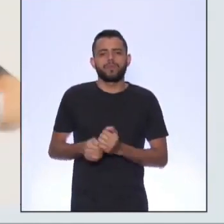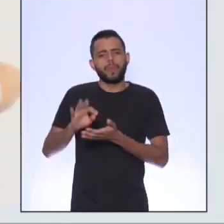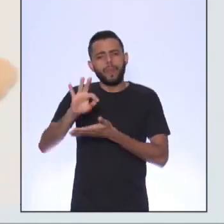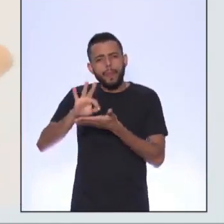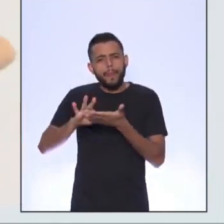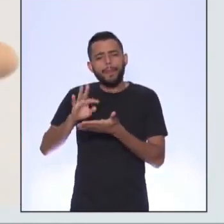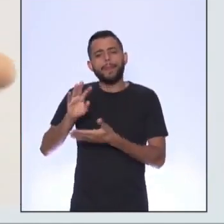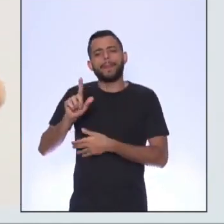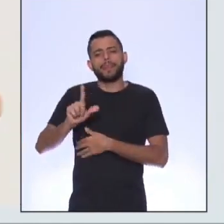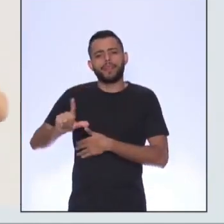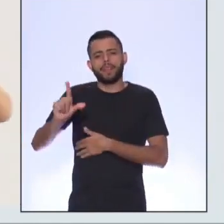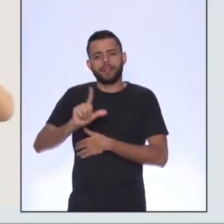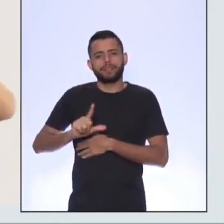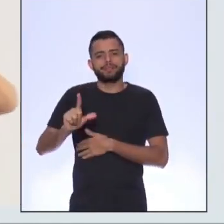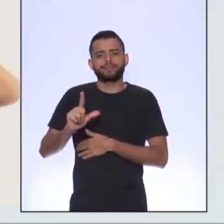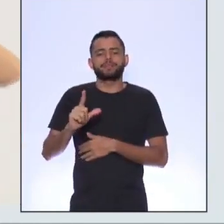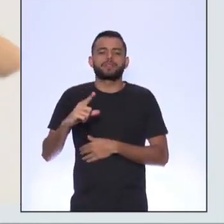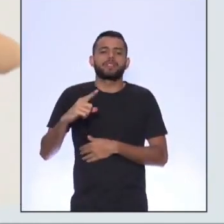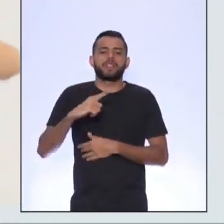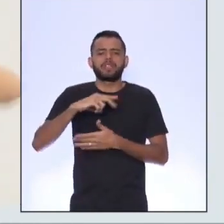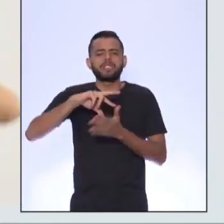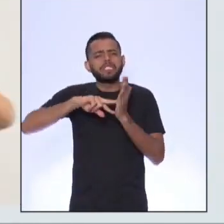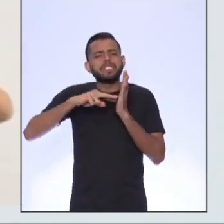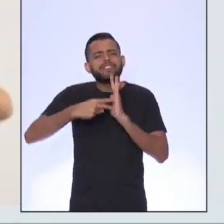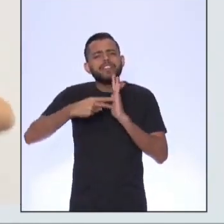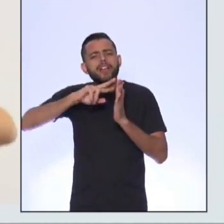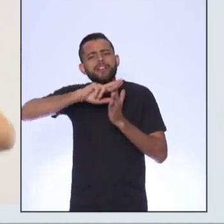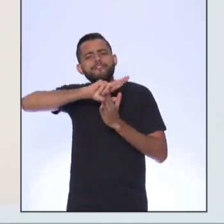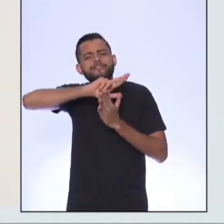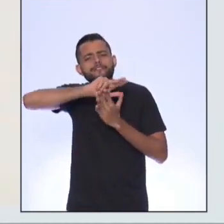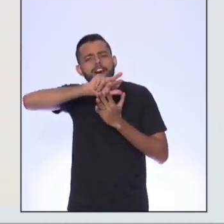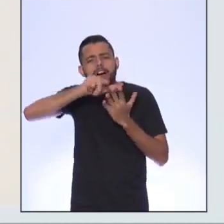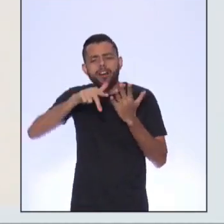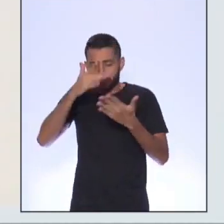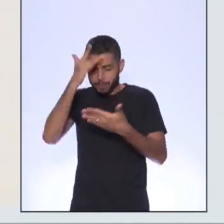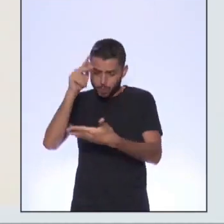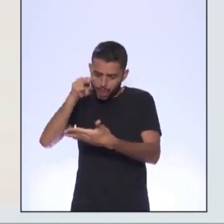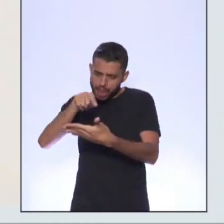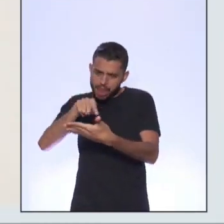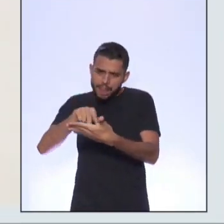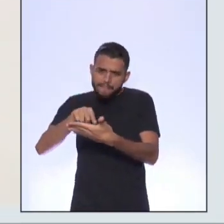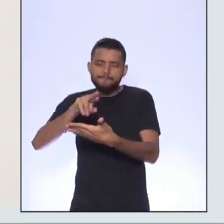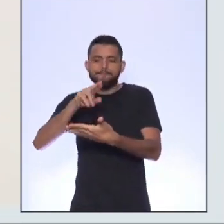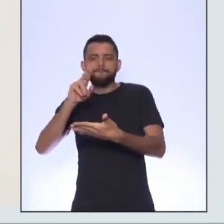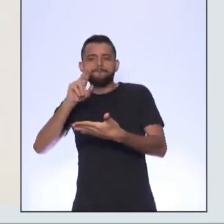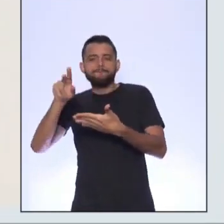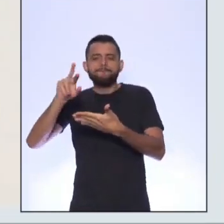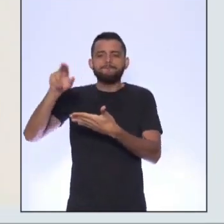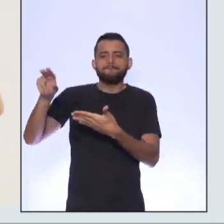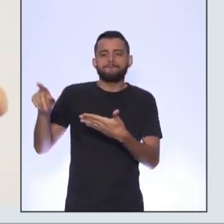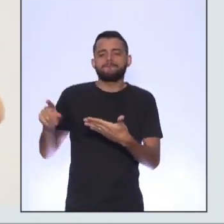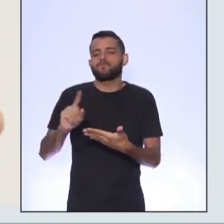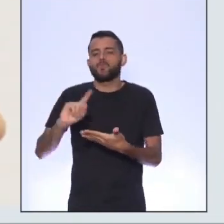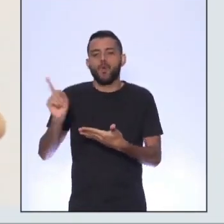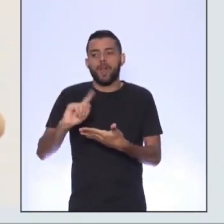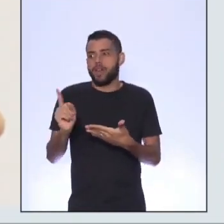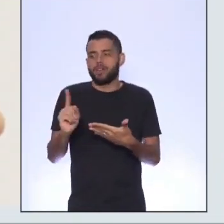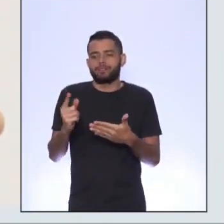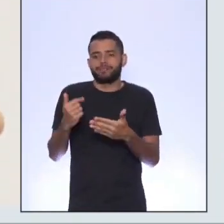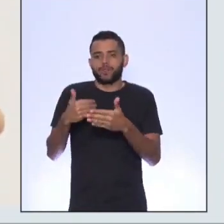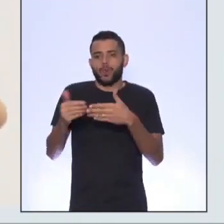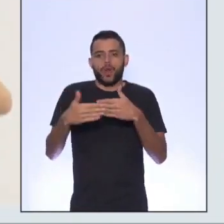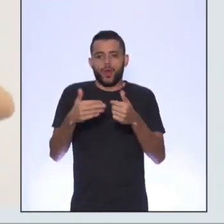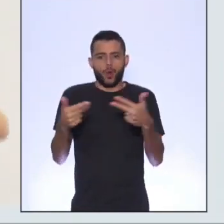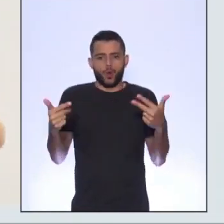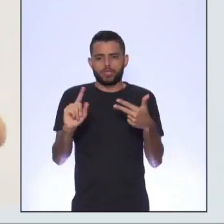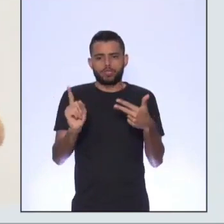tem o que a gente chama de sentido aberto, então ele tem múltiplas possibilidades de sentido. Entenda uma coisa, gente, não é qualquer sentido, não pode significar qualquer coisa,